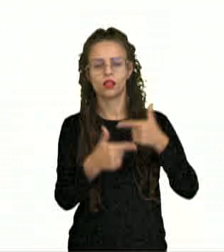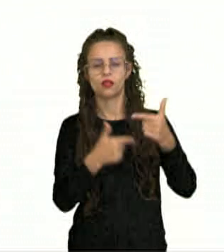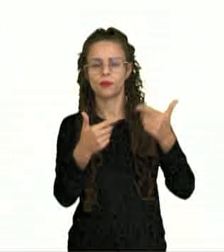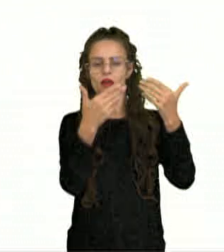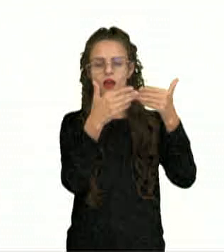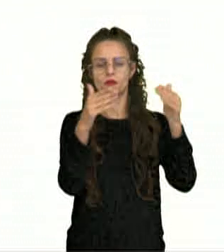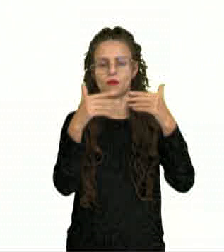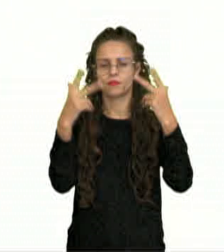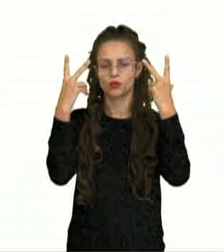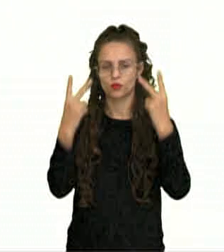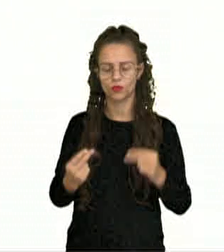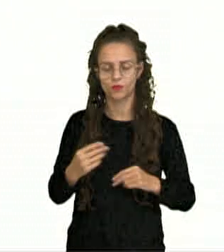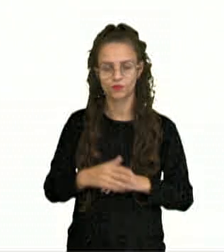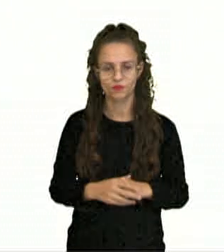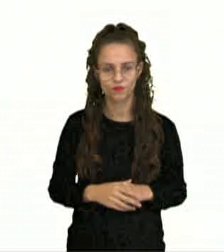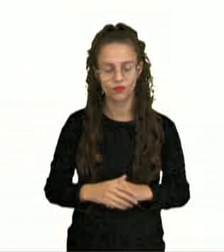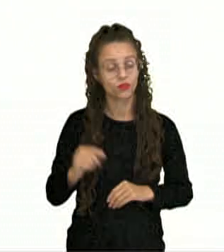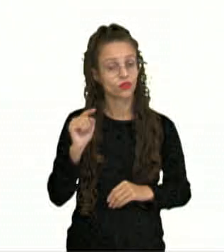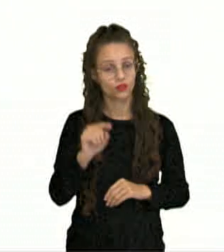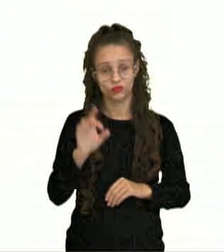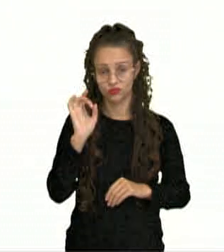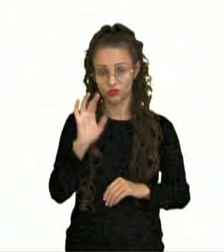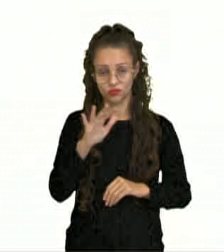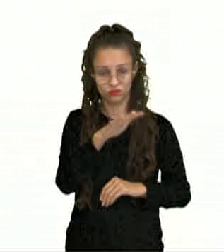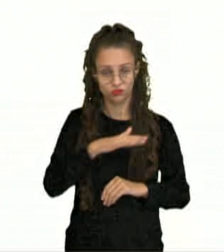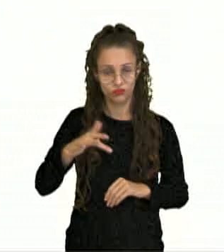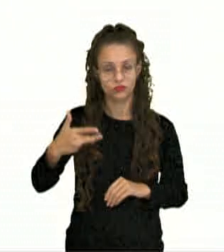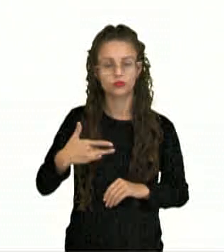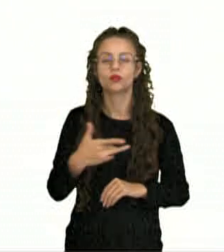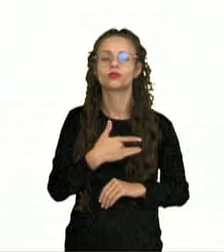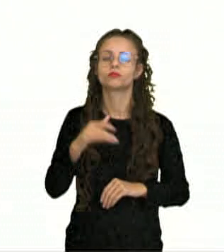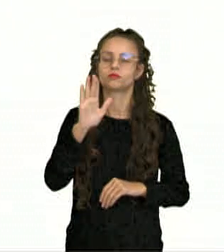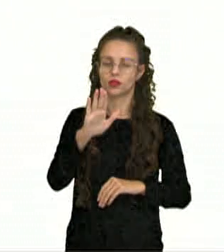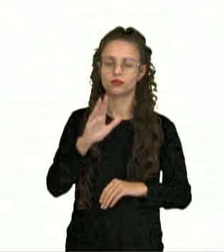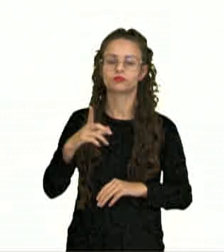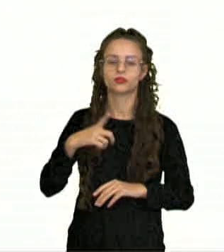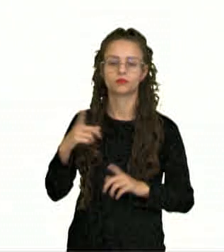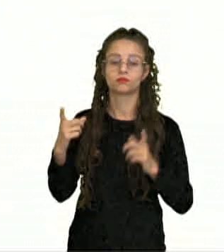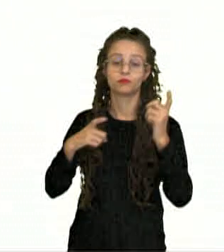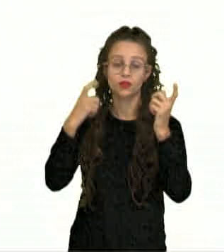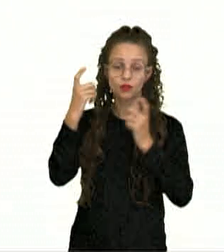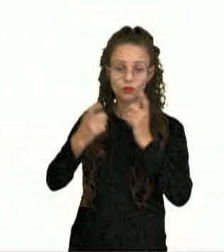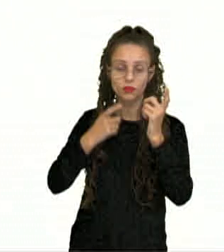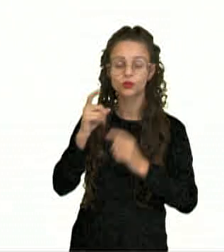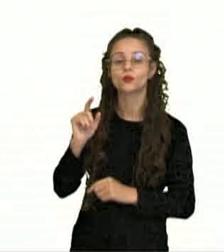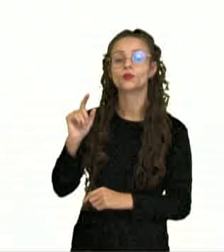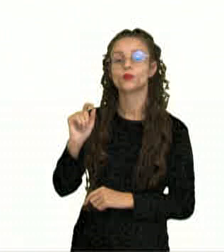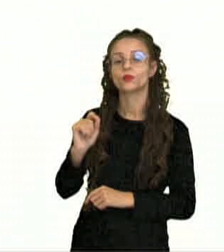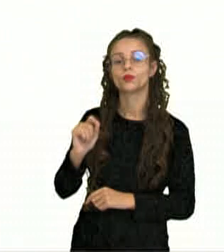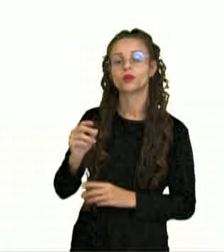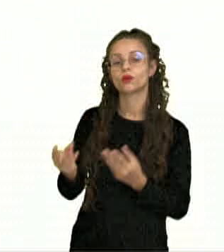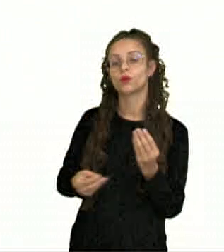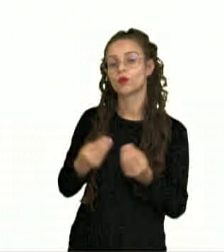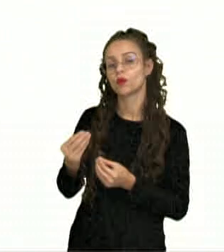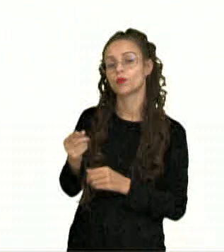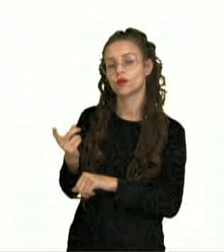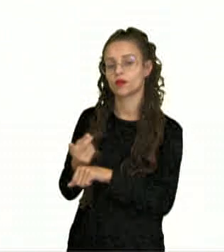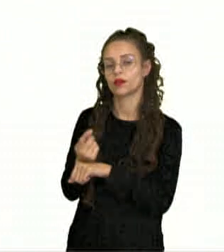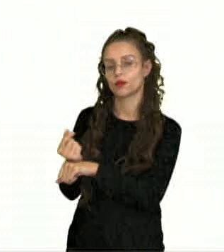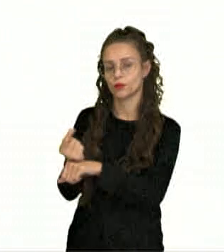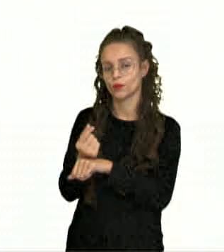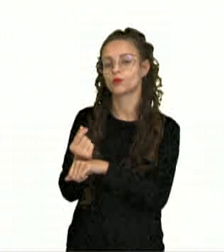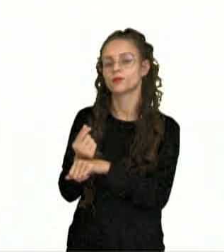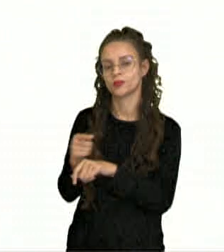Uma equação que vai muito além das questões de saúde e envolve ainda a preocupação com o componente econômico